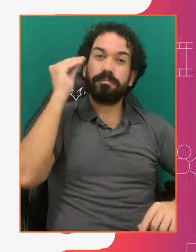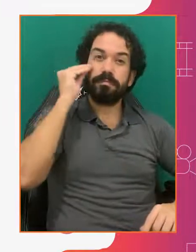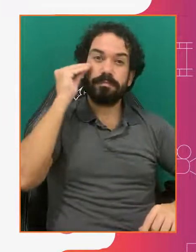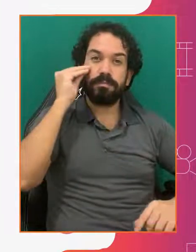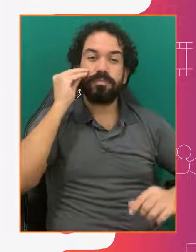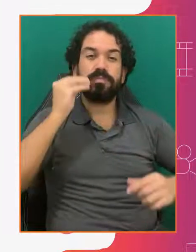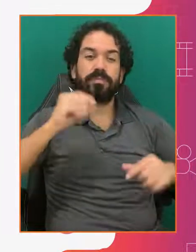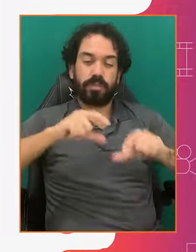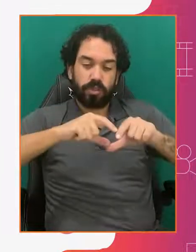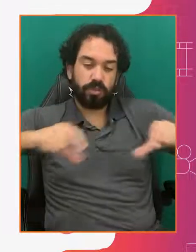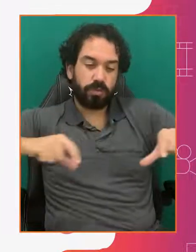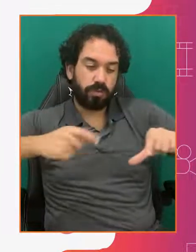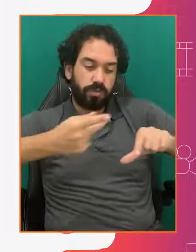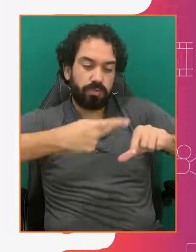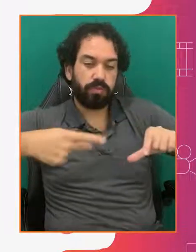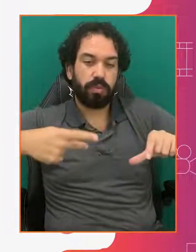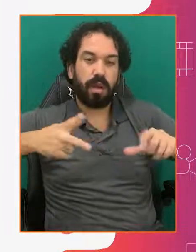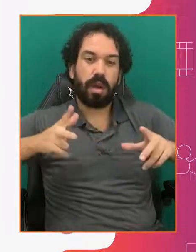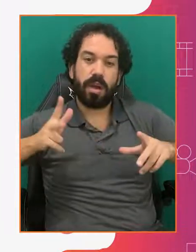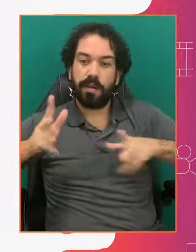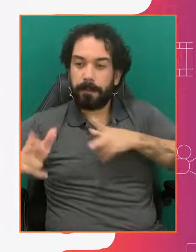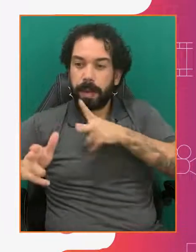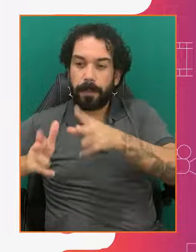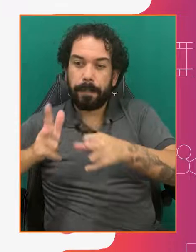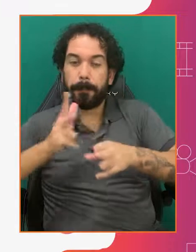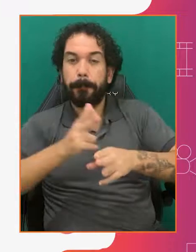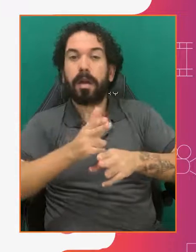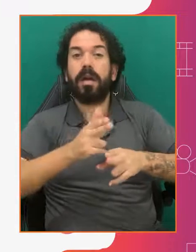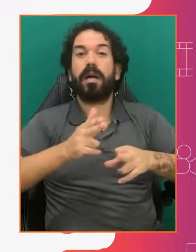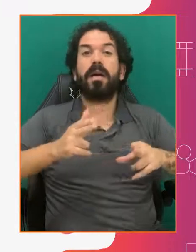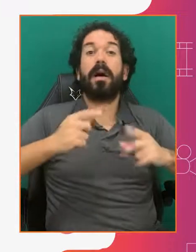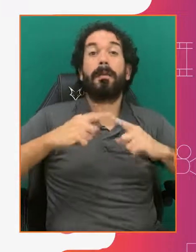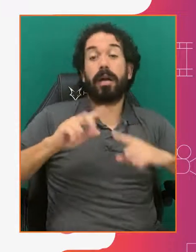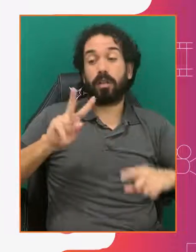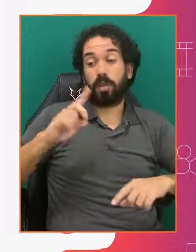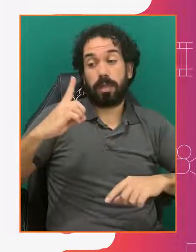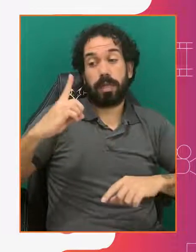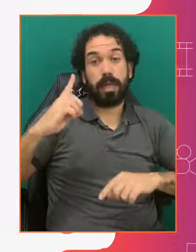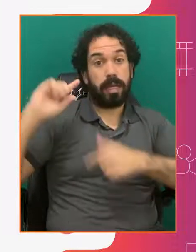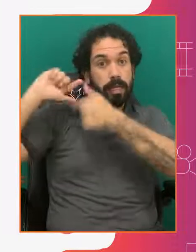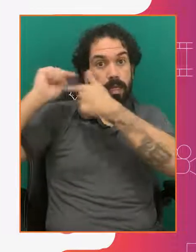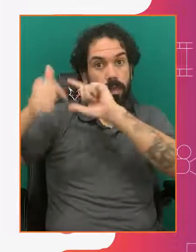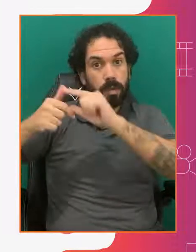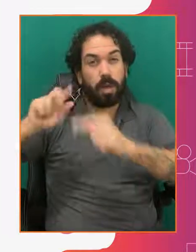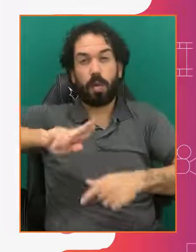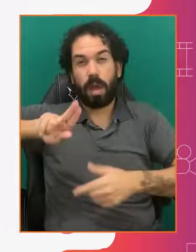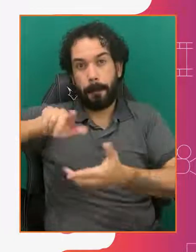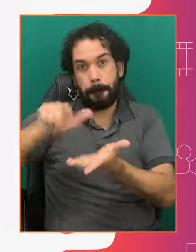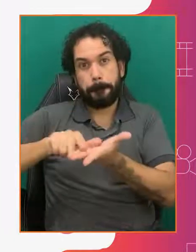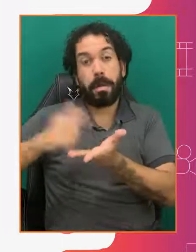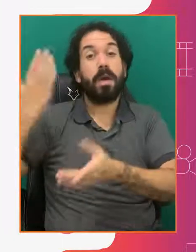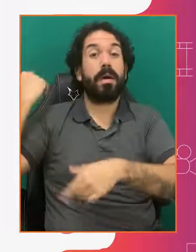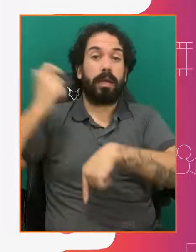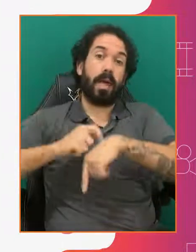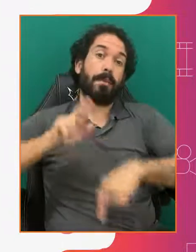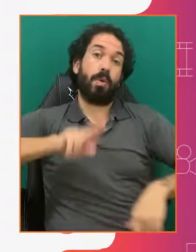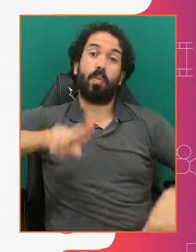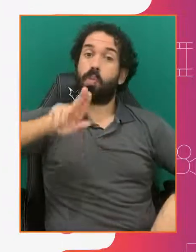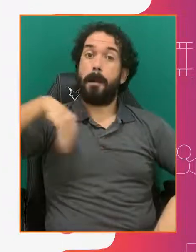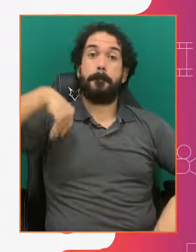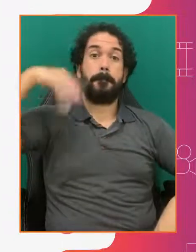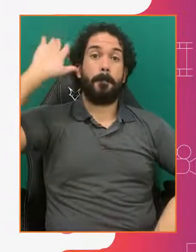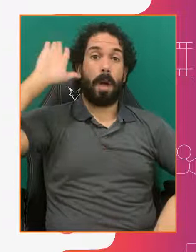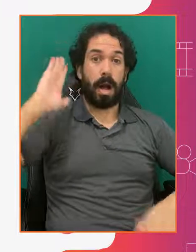em película, com recortes, mas o 2D tradicional, com o uso do papel, era o mais usado na